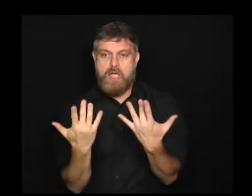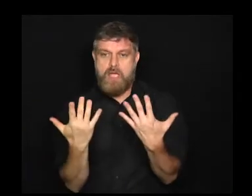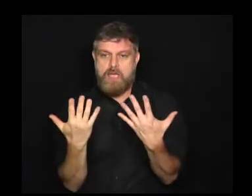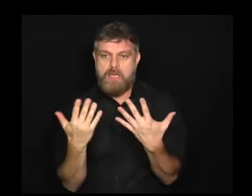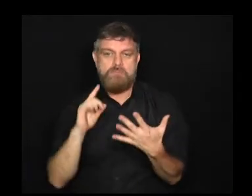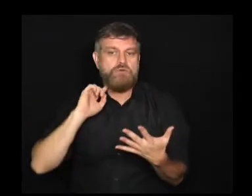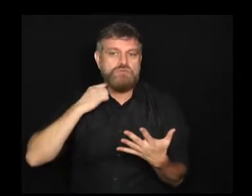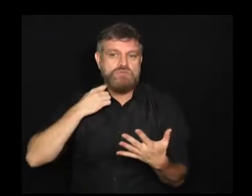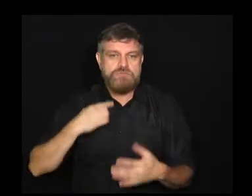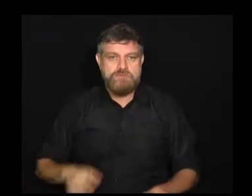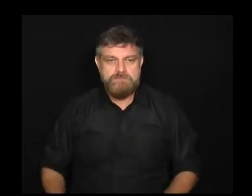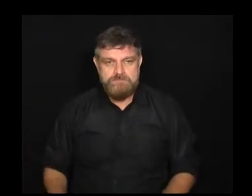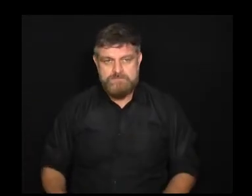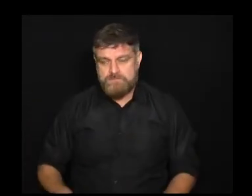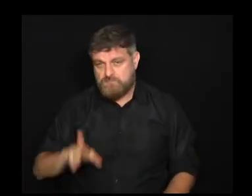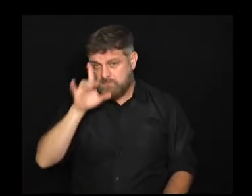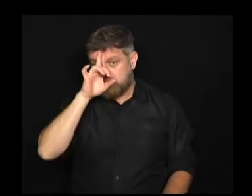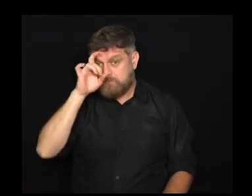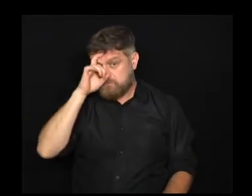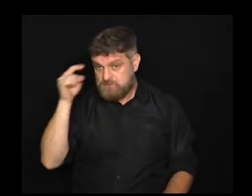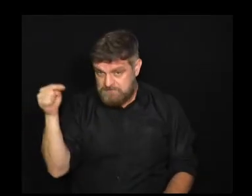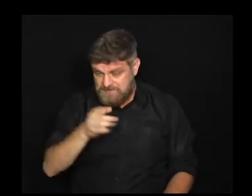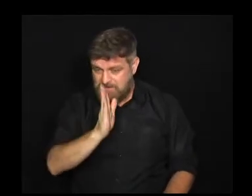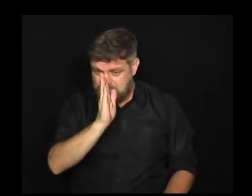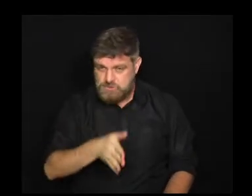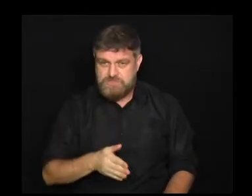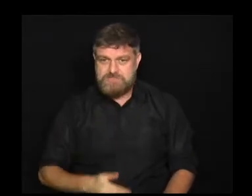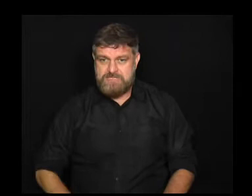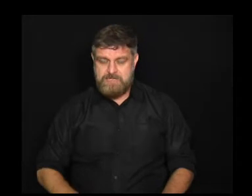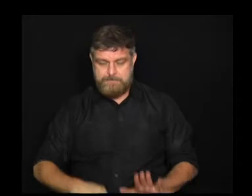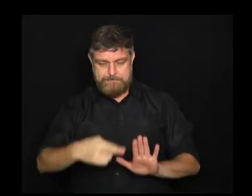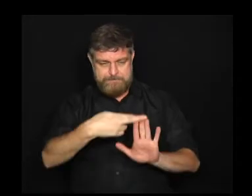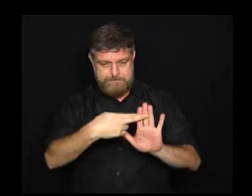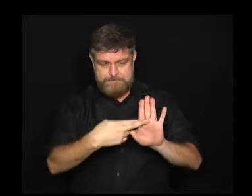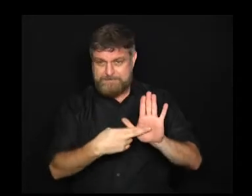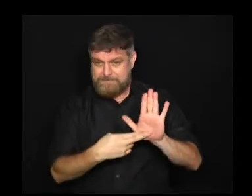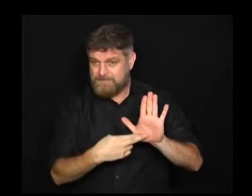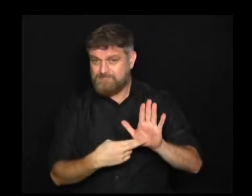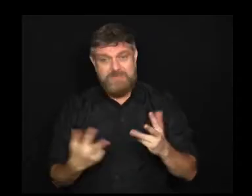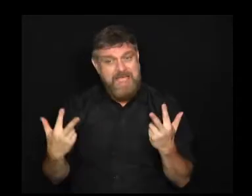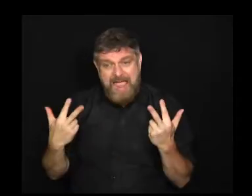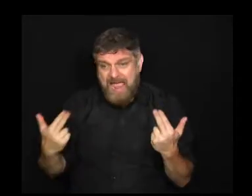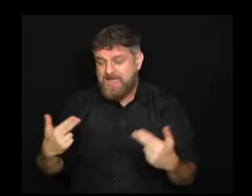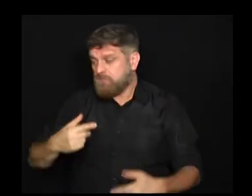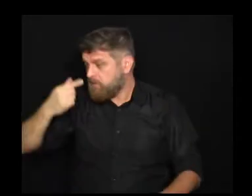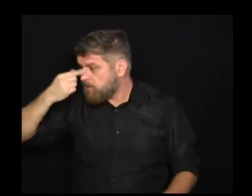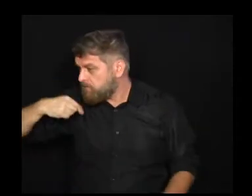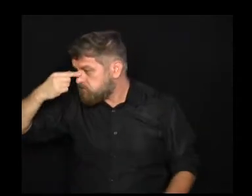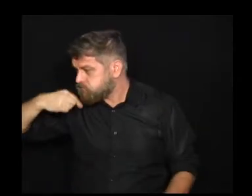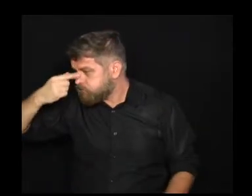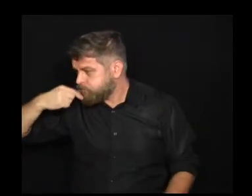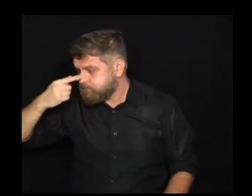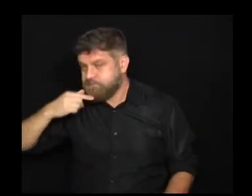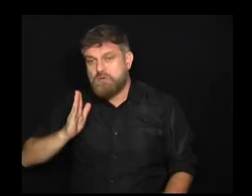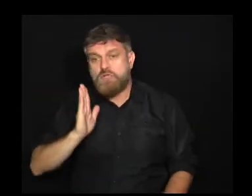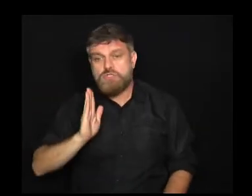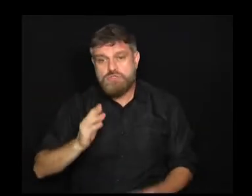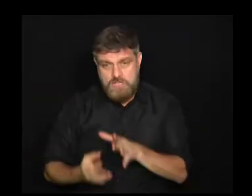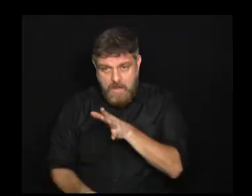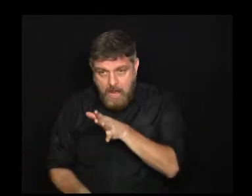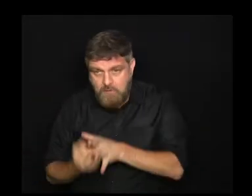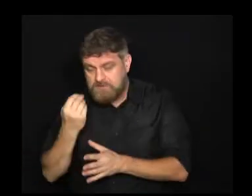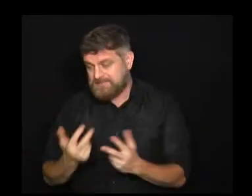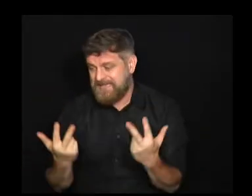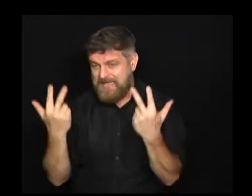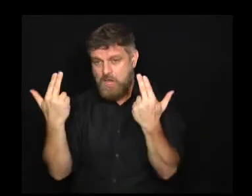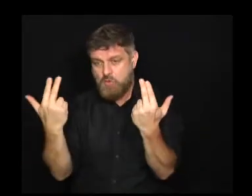ambiente hospitalar, a gente já falou quais são as medidas, mas só para reforçar que não são diferentes do que a gente já faz para a influenza